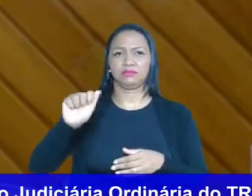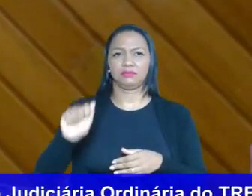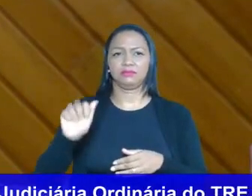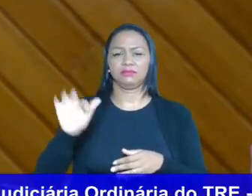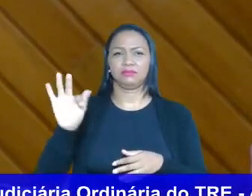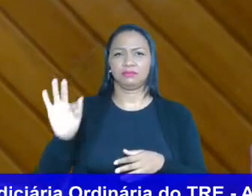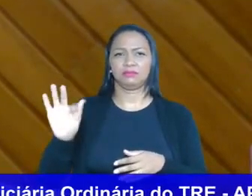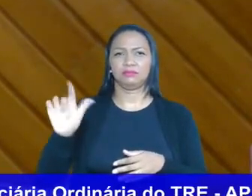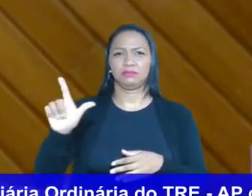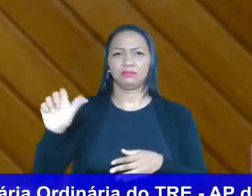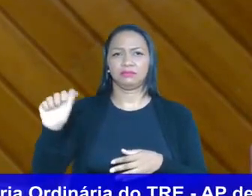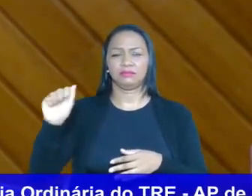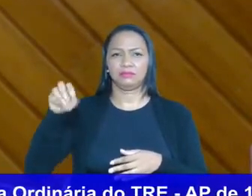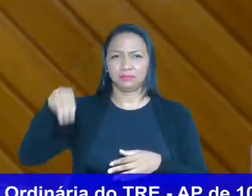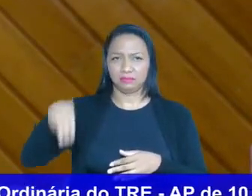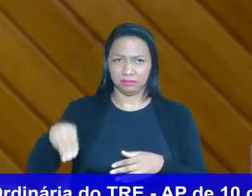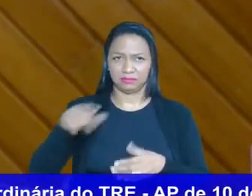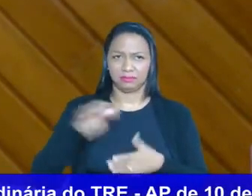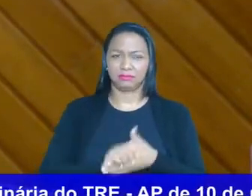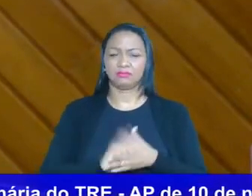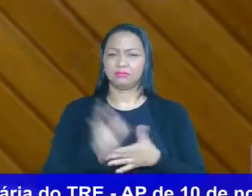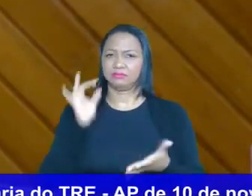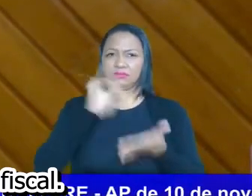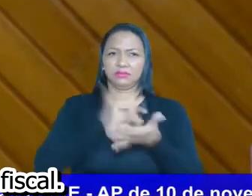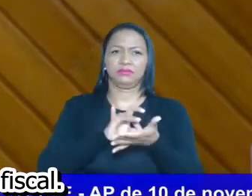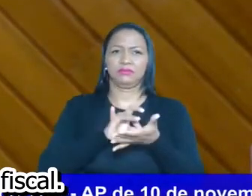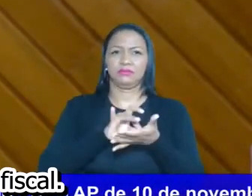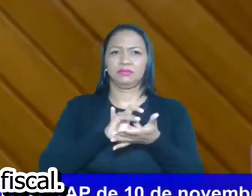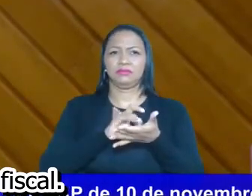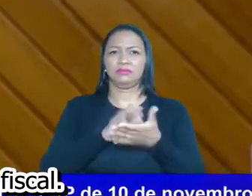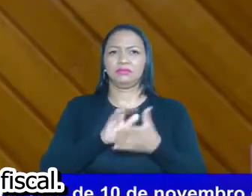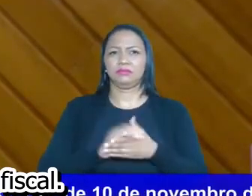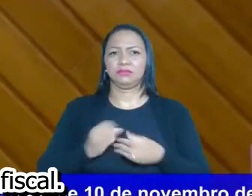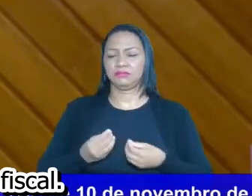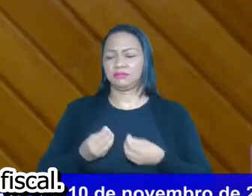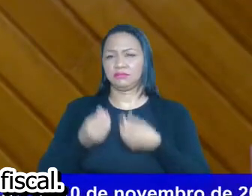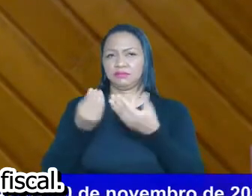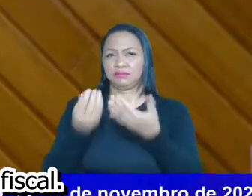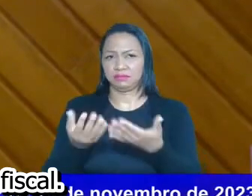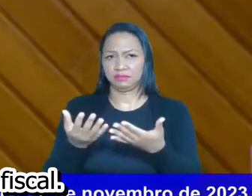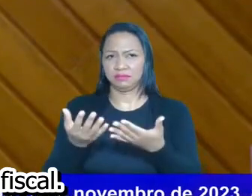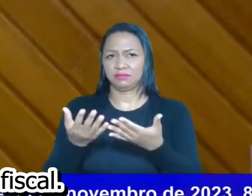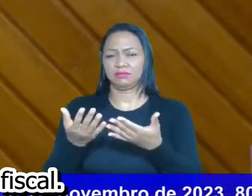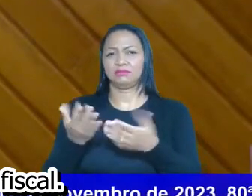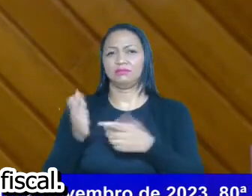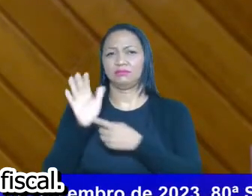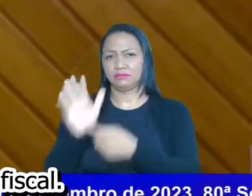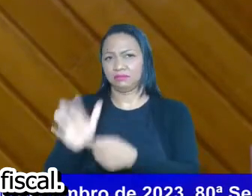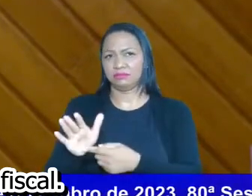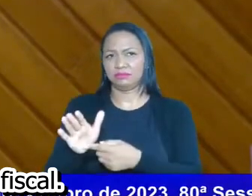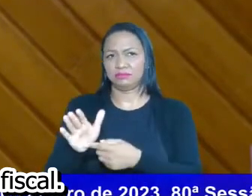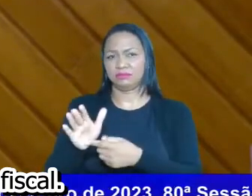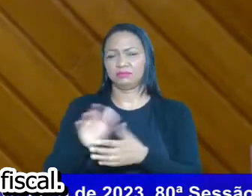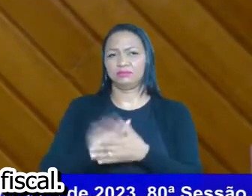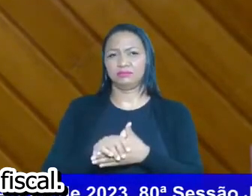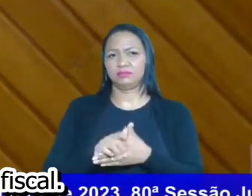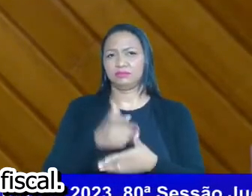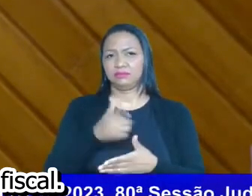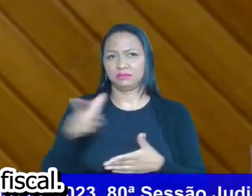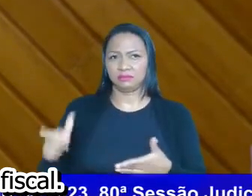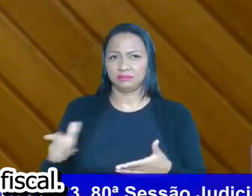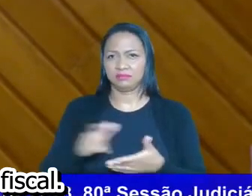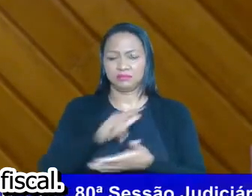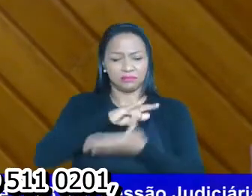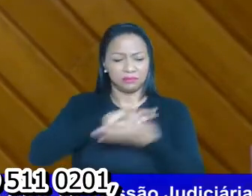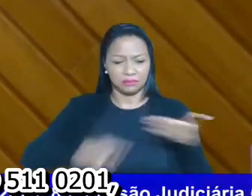na realidade, um percalço, não foi apresentado o comprovante